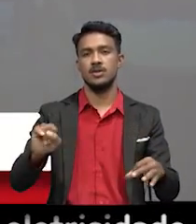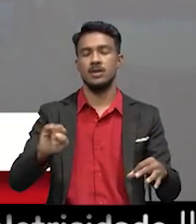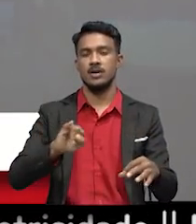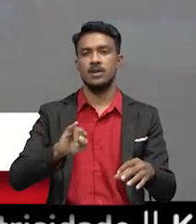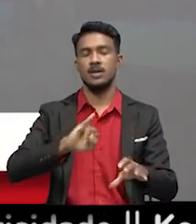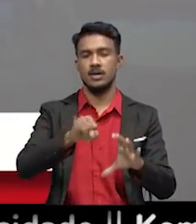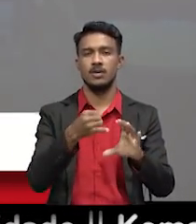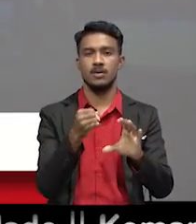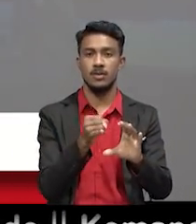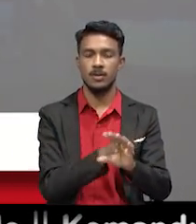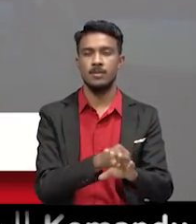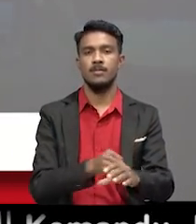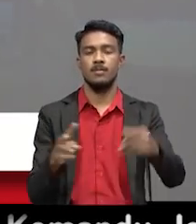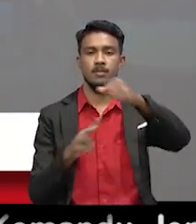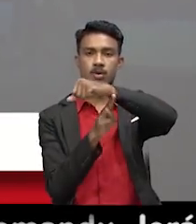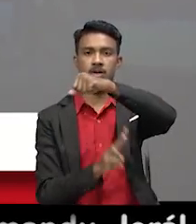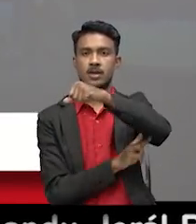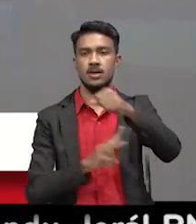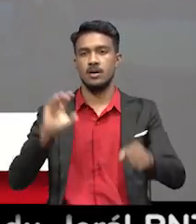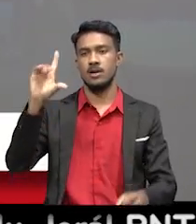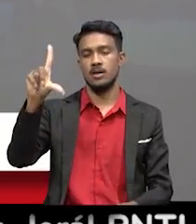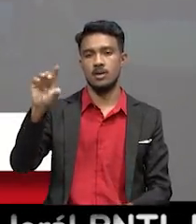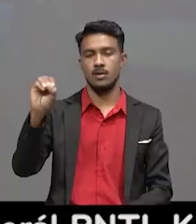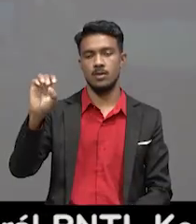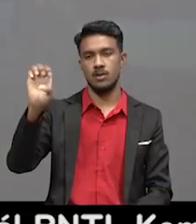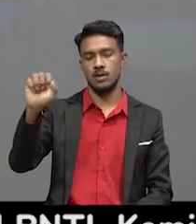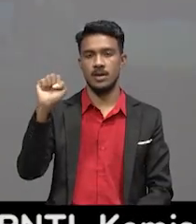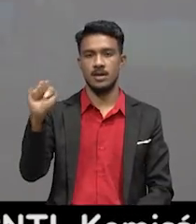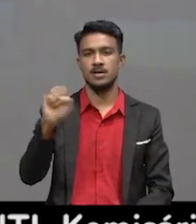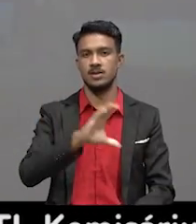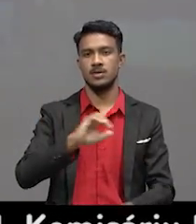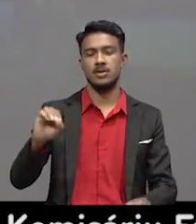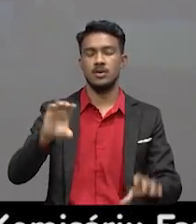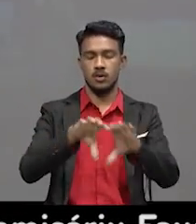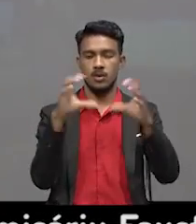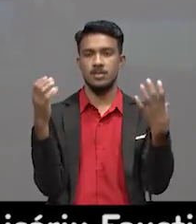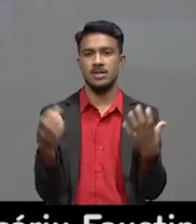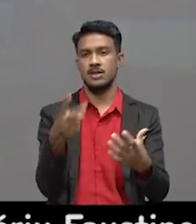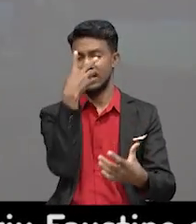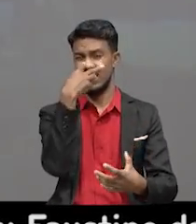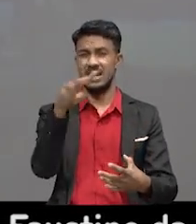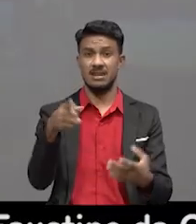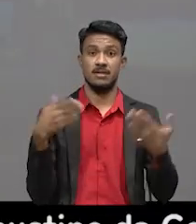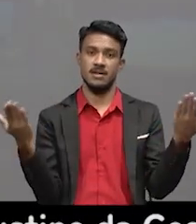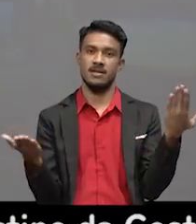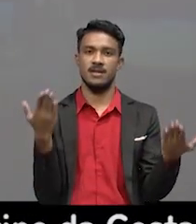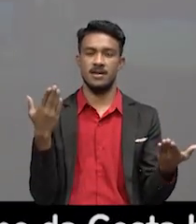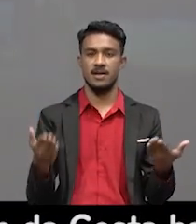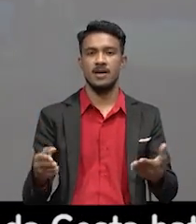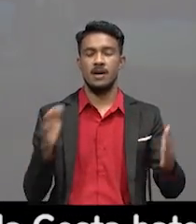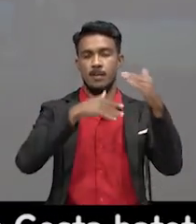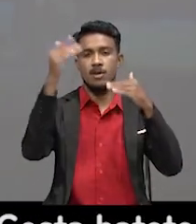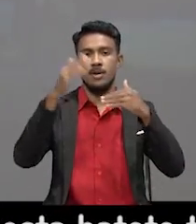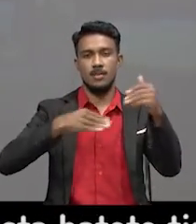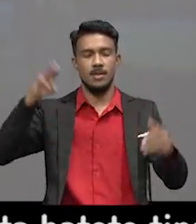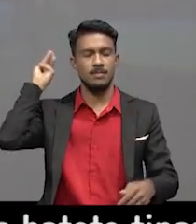preocupante. Russubá, comissão competente a total matan, fiscaliza a galáe. Problema, mas ministro Cira